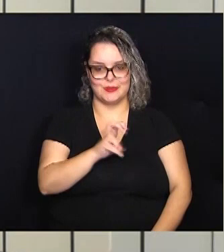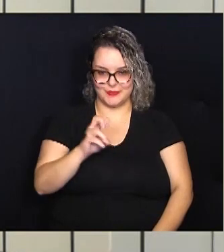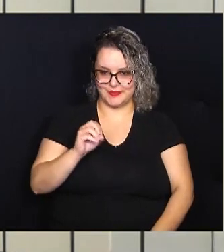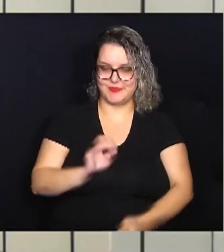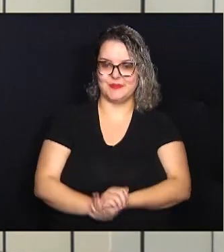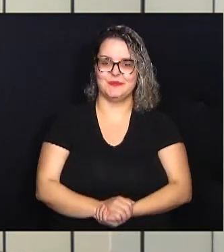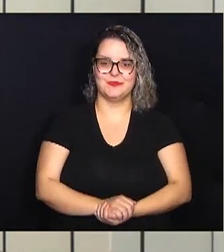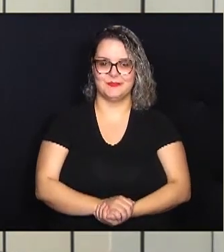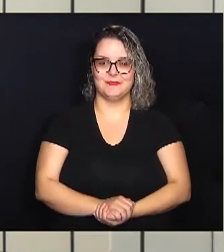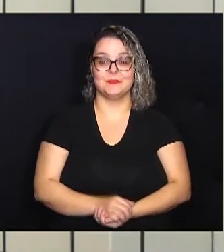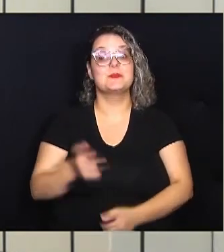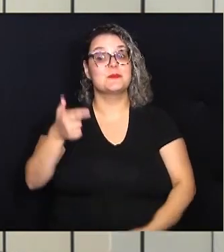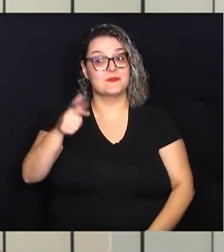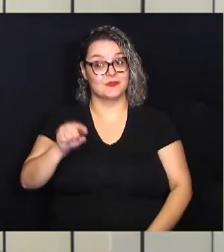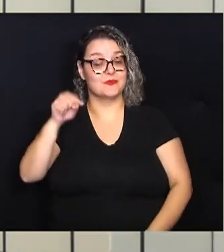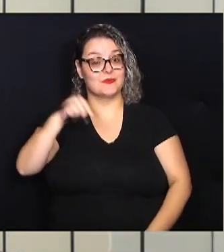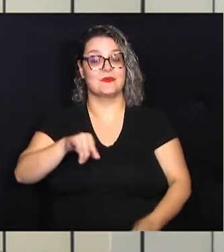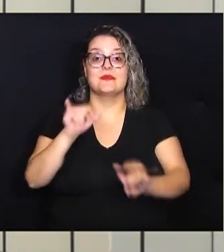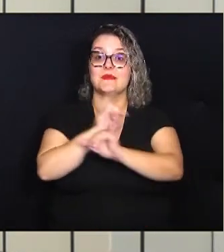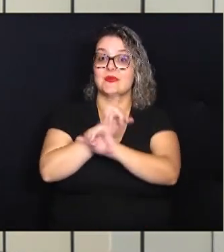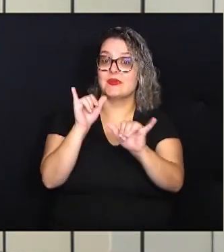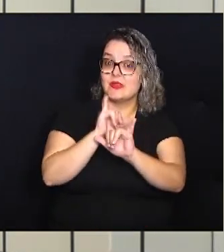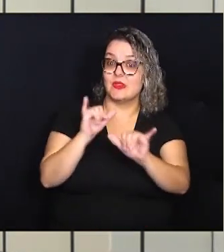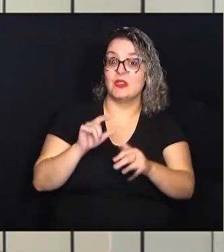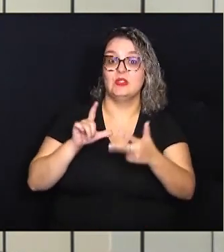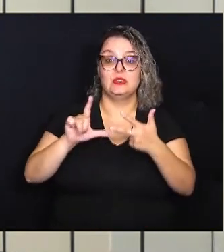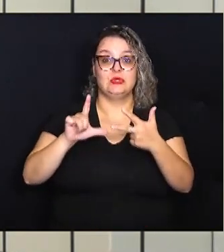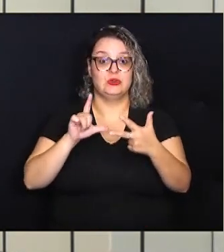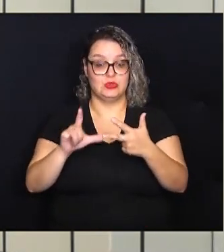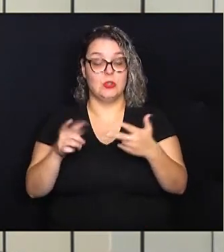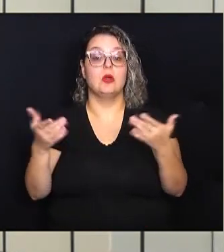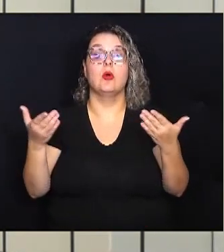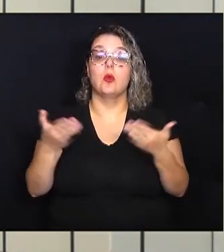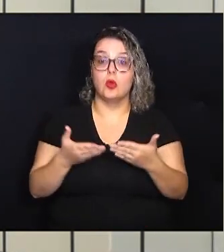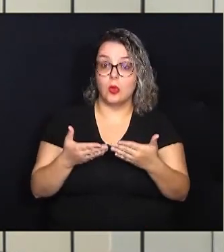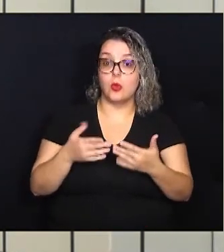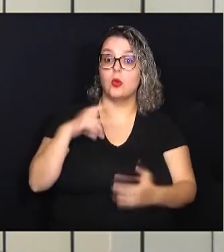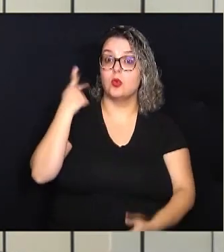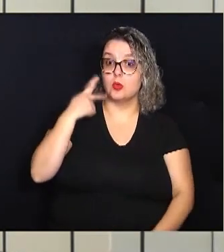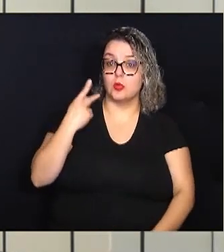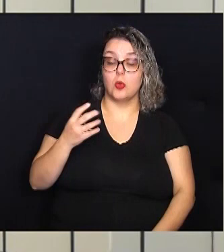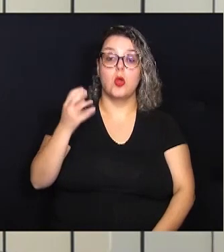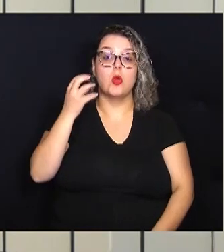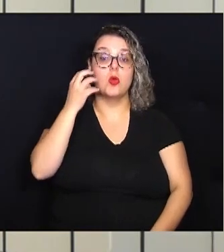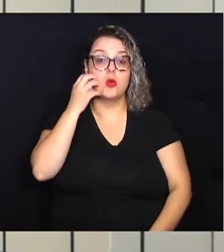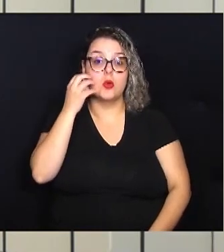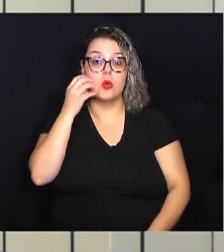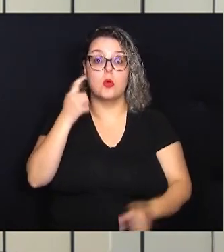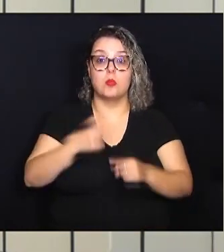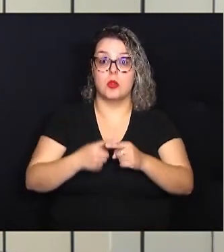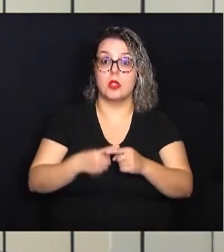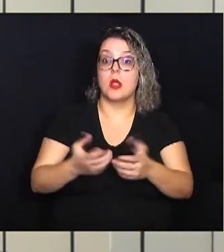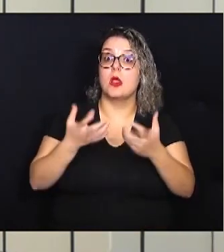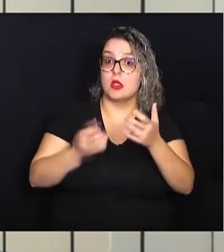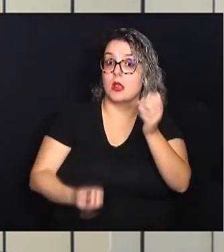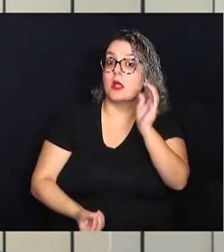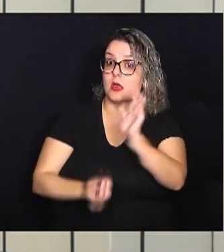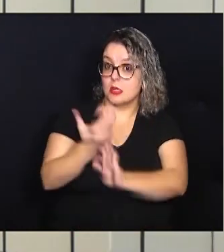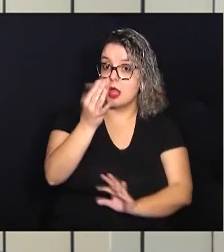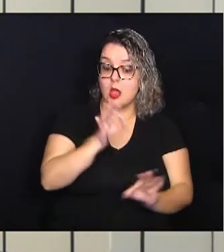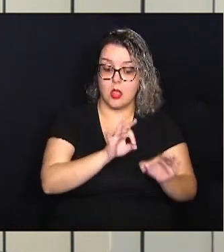50. A gente segue aqui com as notícias do Legislativo, agora com o vereador Igor Diego, porque ele quer criar o